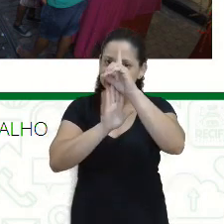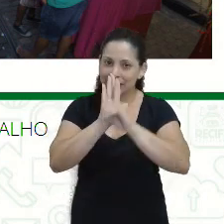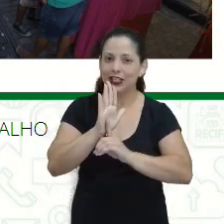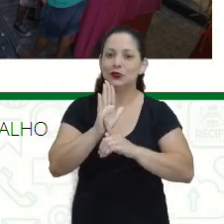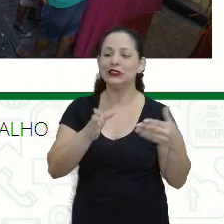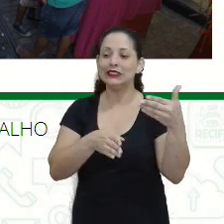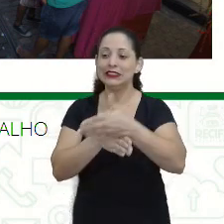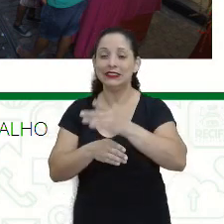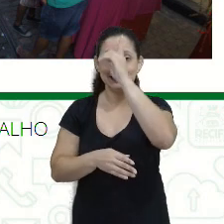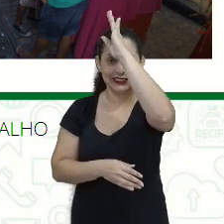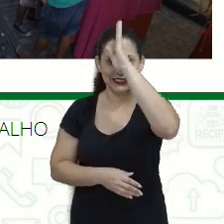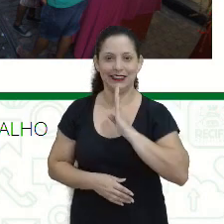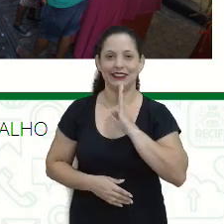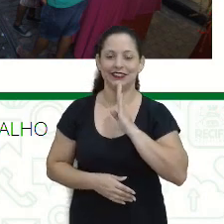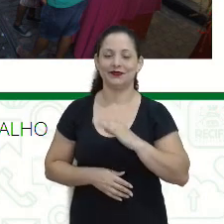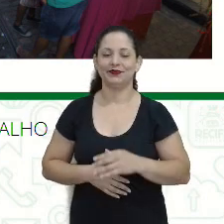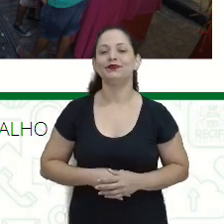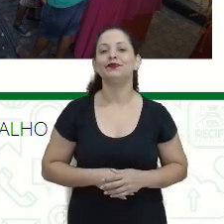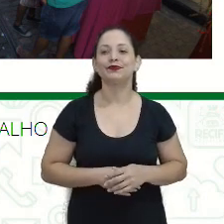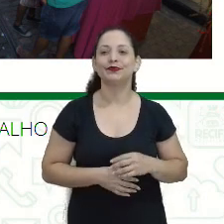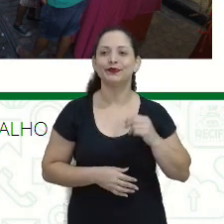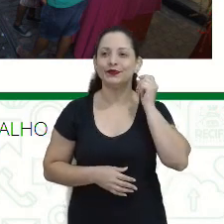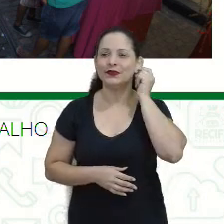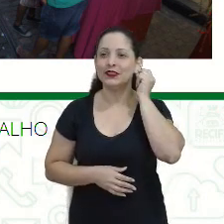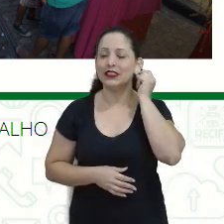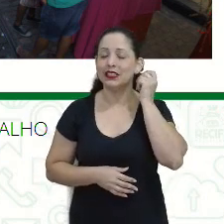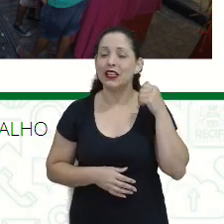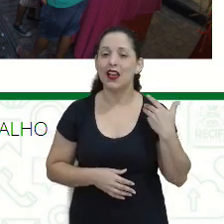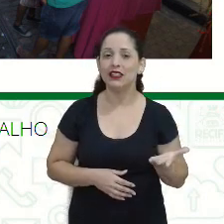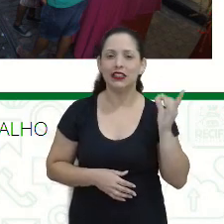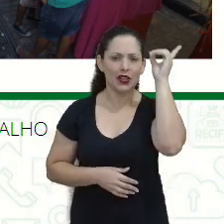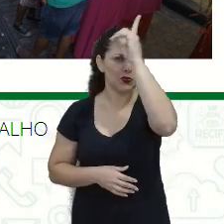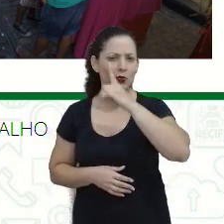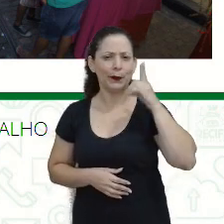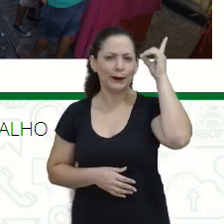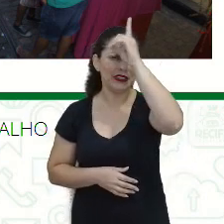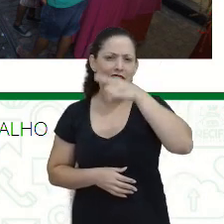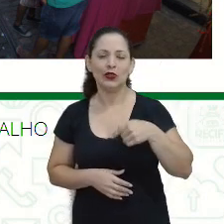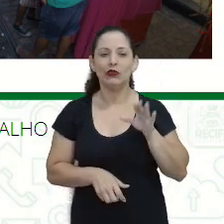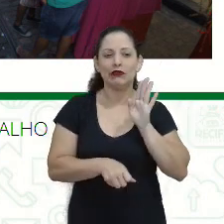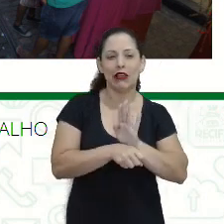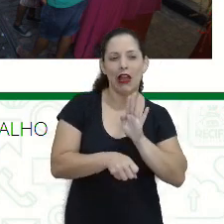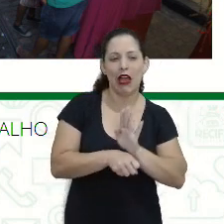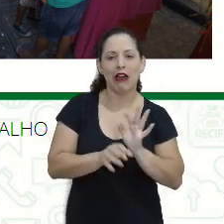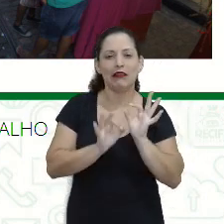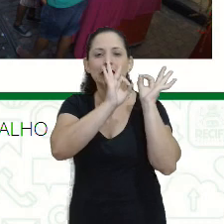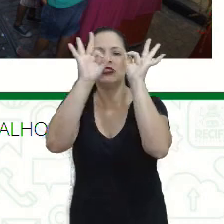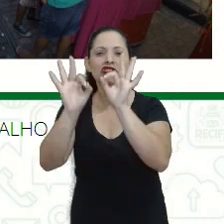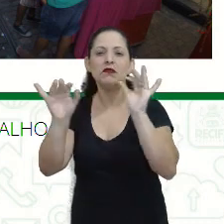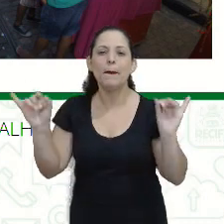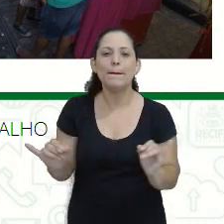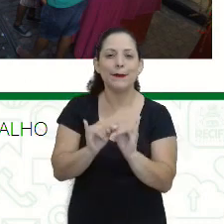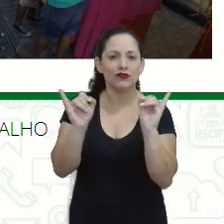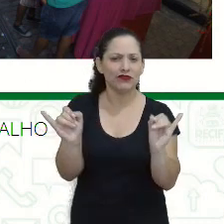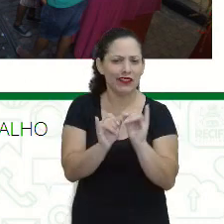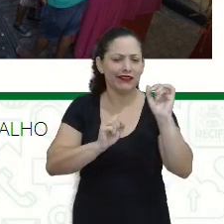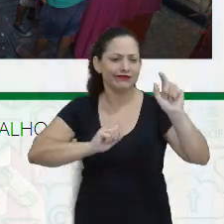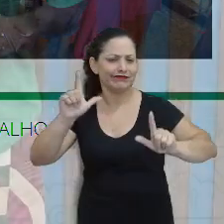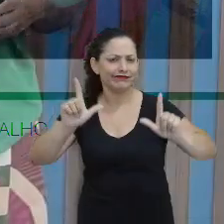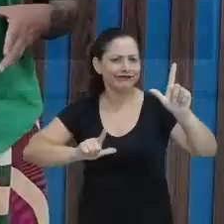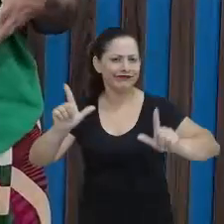é até gratuito. E aí, em vez de estar em casa, num domingo à tarde, assistindo essas bobagens, às vezes que está passando na televisão, isso